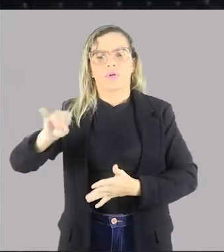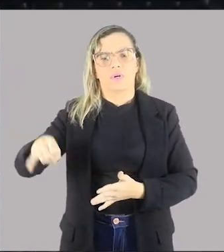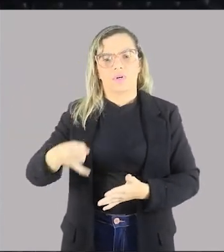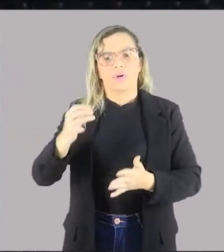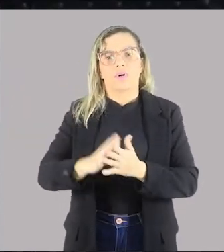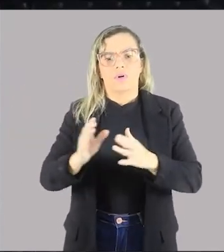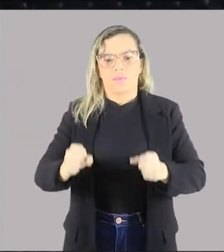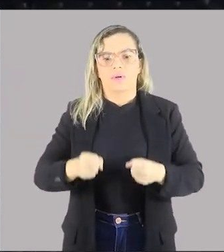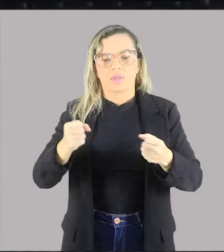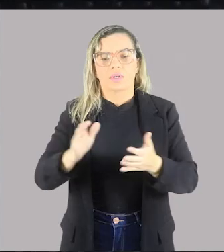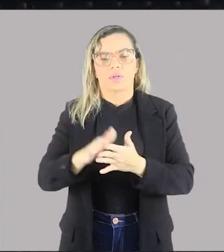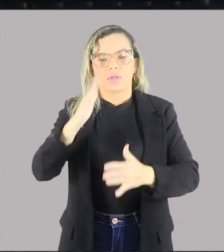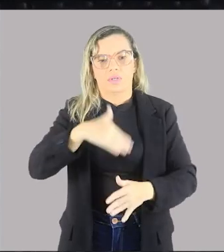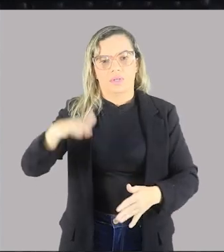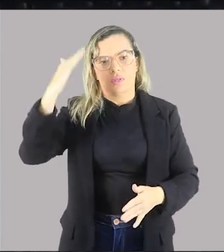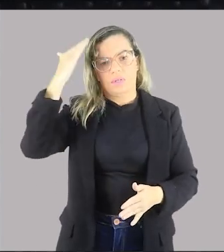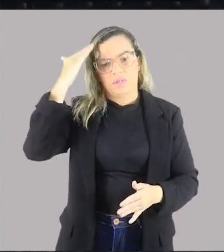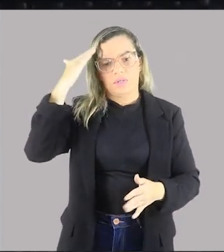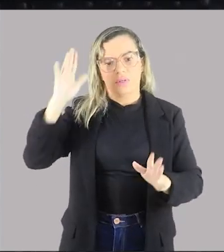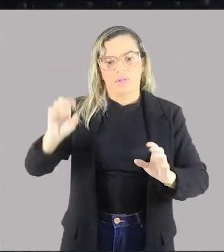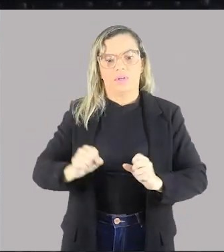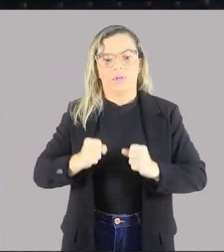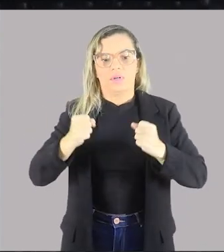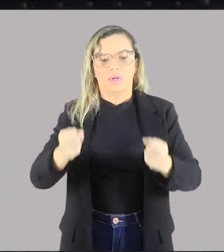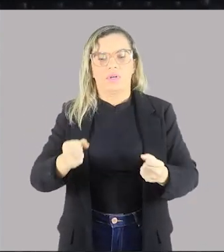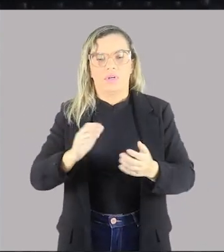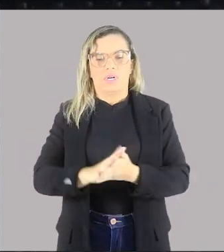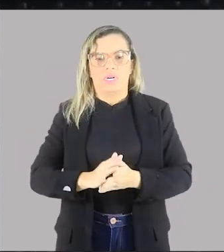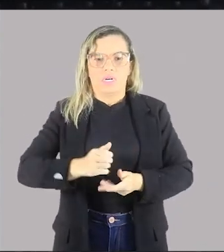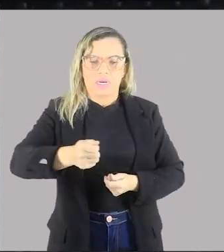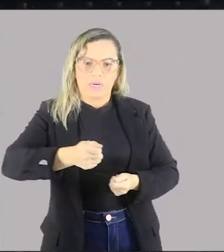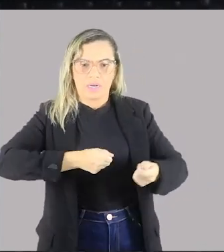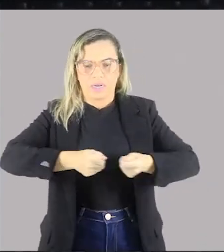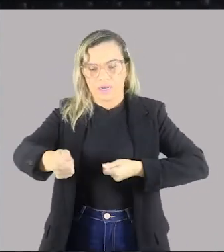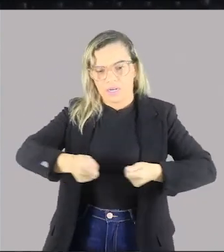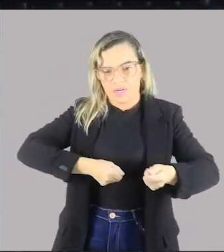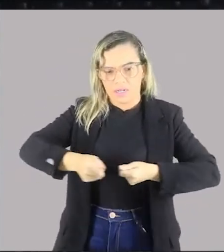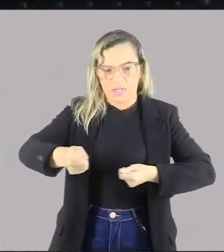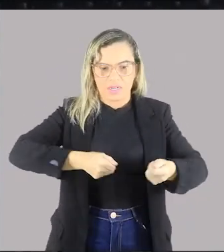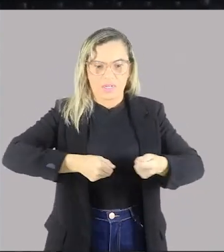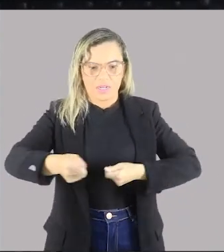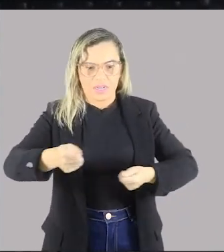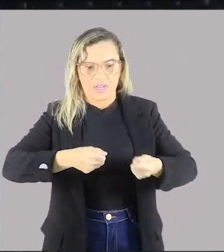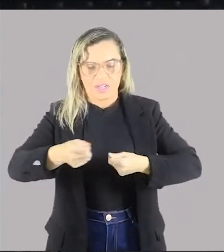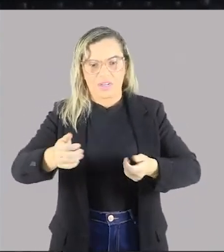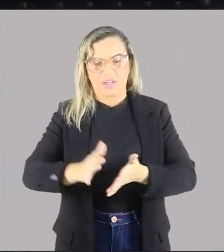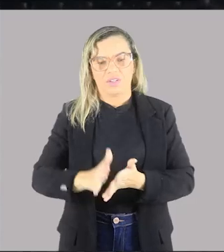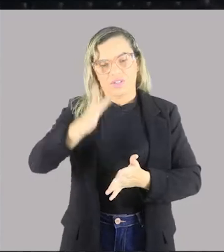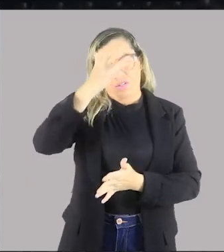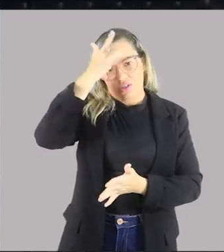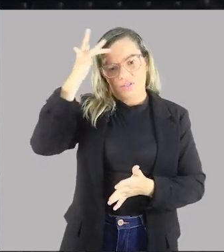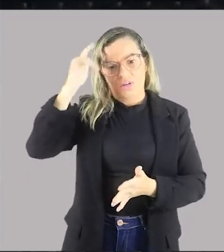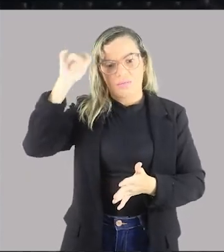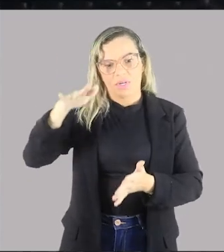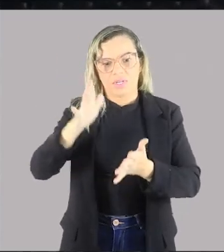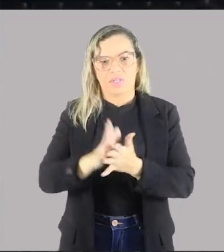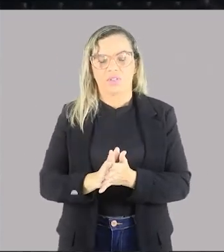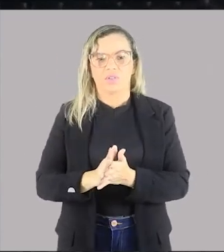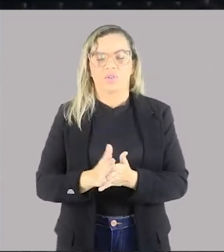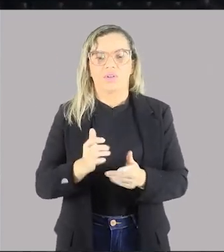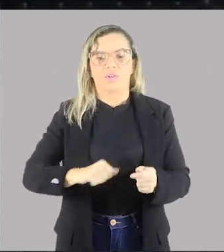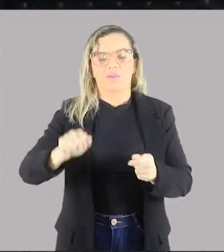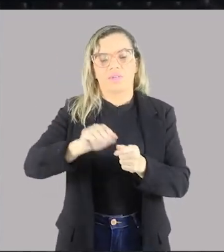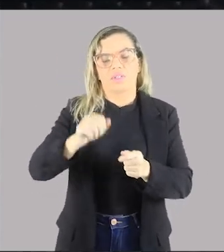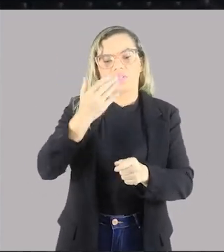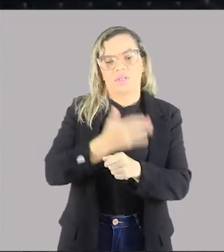ser compreendido como uma possibilidade de manobrar ali a impessoalidade, que é um dos princípios que já estudamos